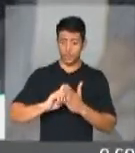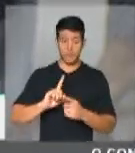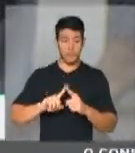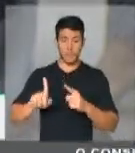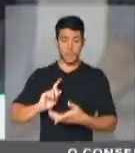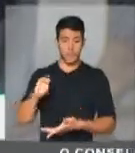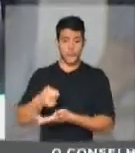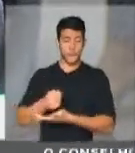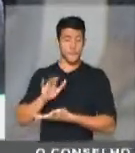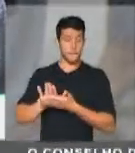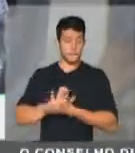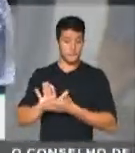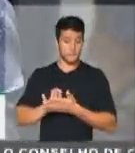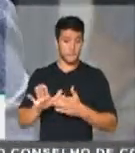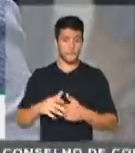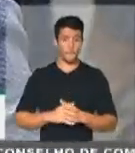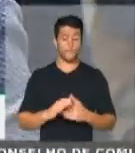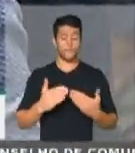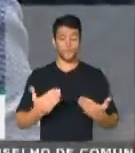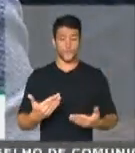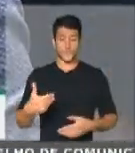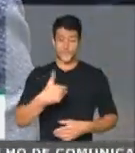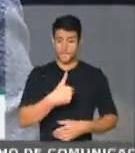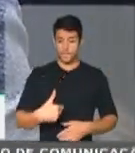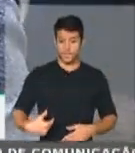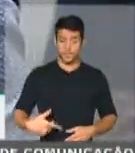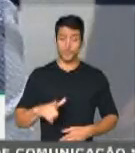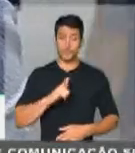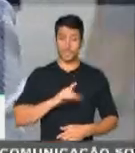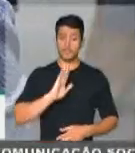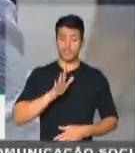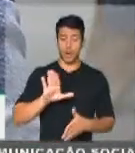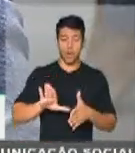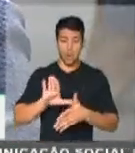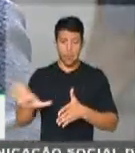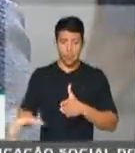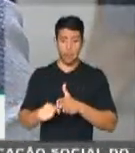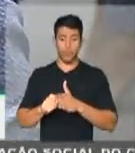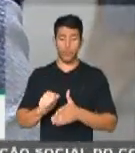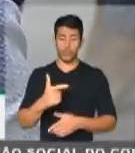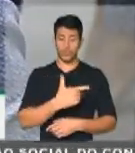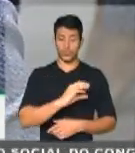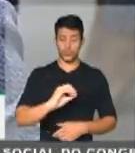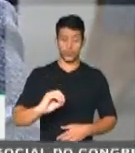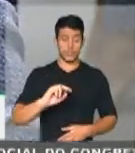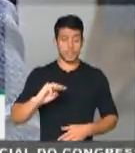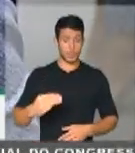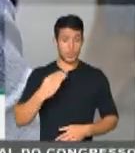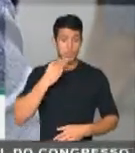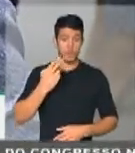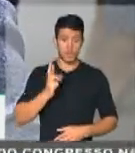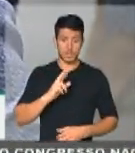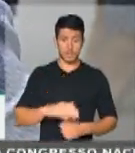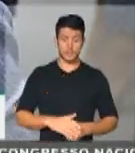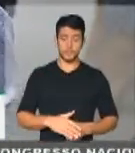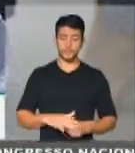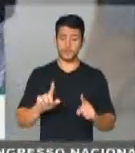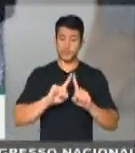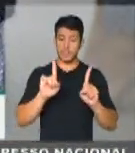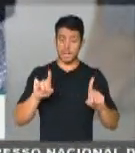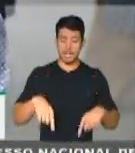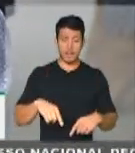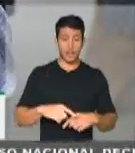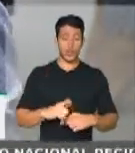bancos. No atual governo, já desviou 200 milhões. Os servidores não tiveram reajuste, estão com os